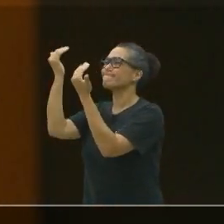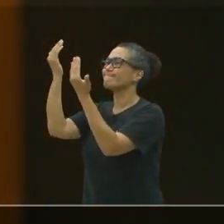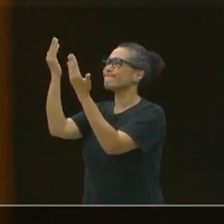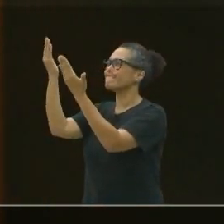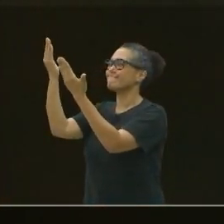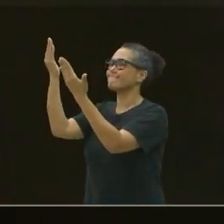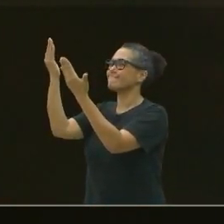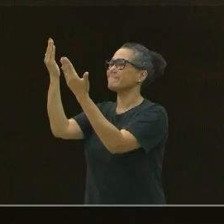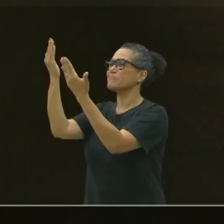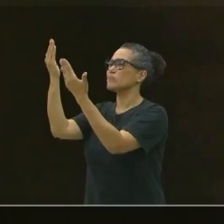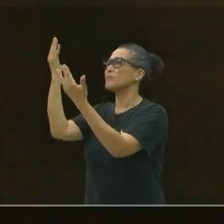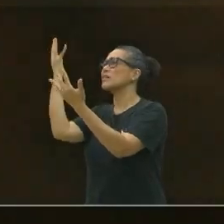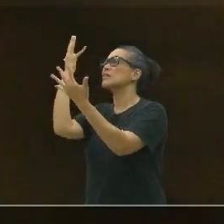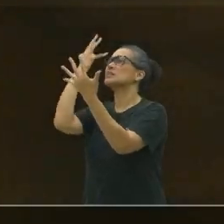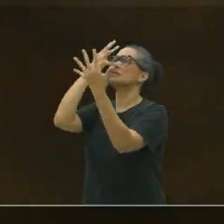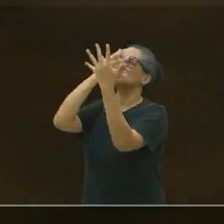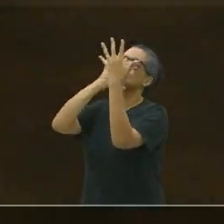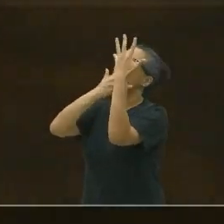tu és